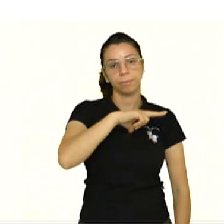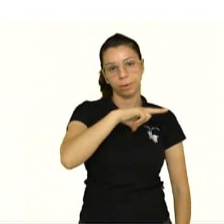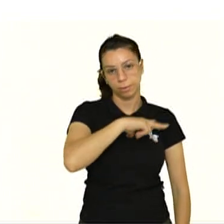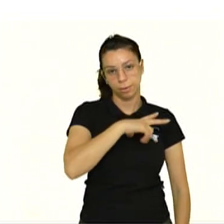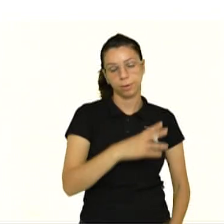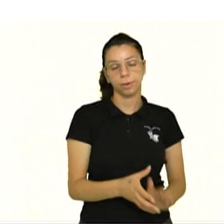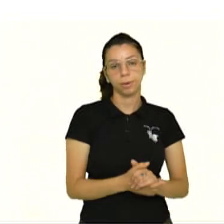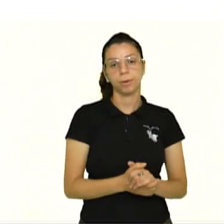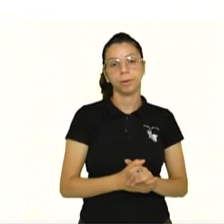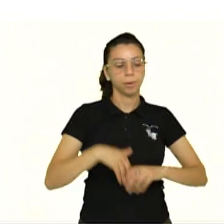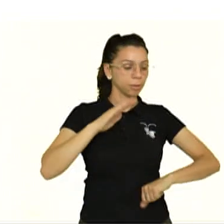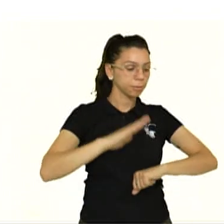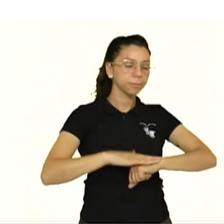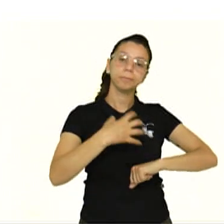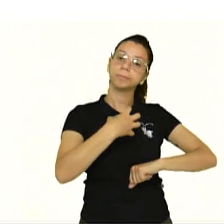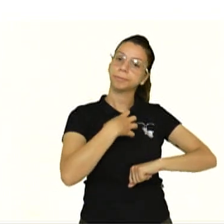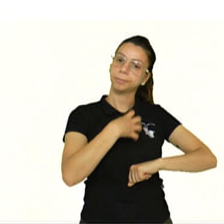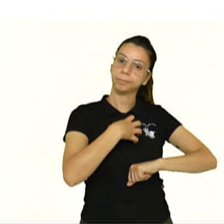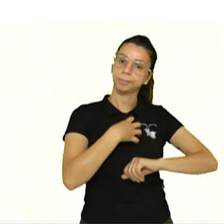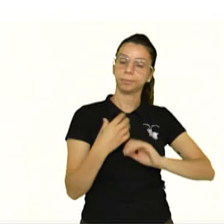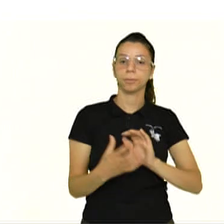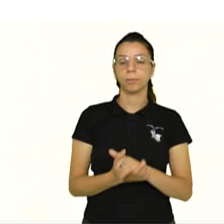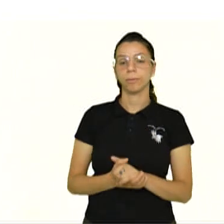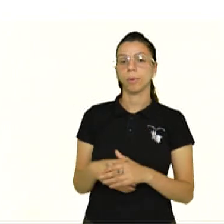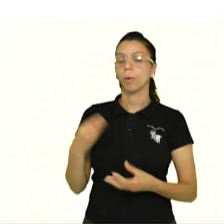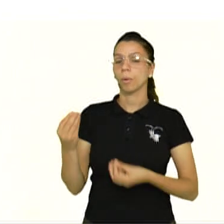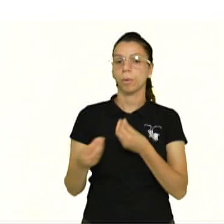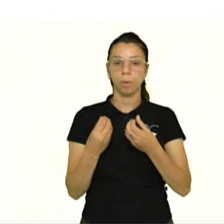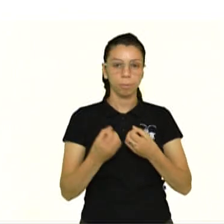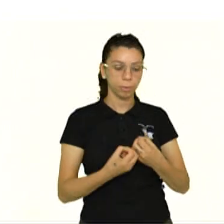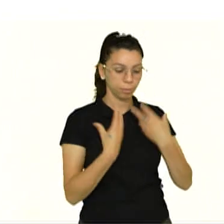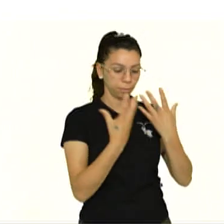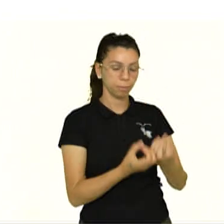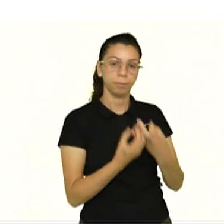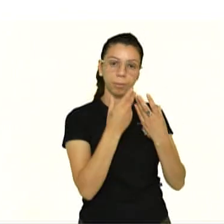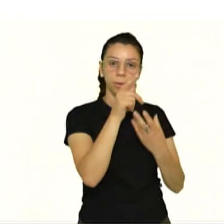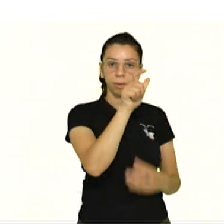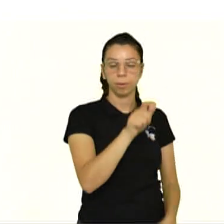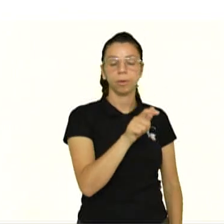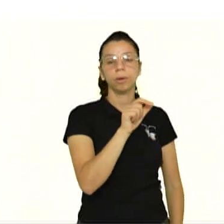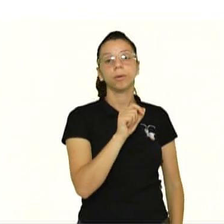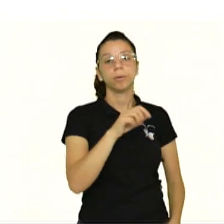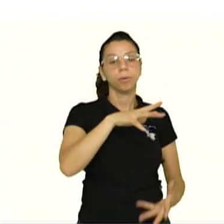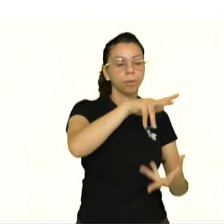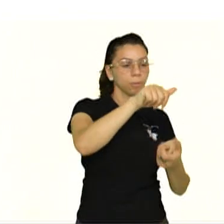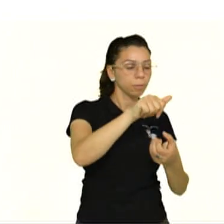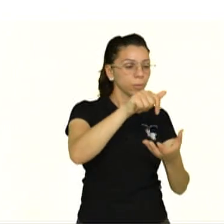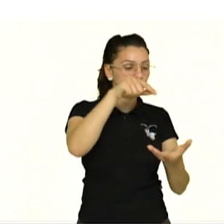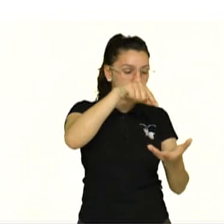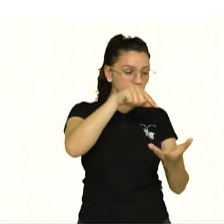que essa personagem sente. É como se, na poesia lírica, o mundo fosse visto